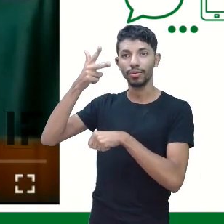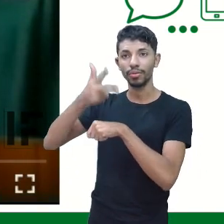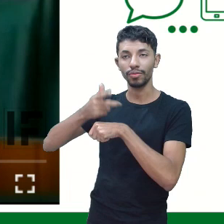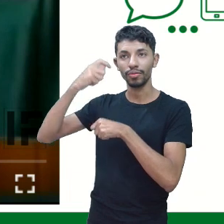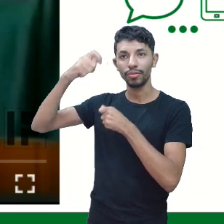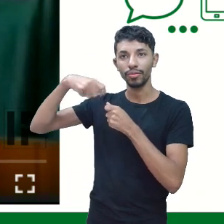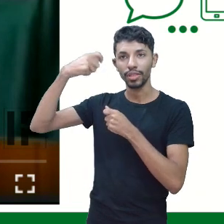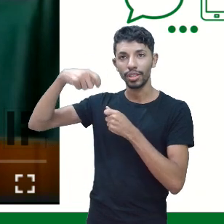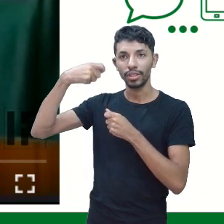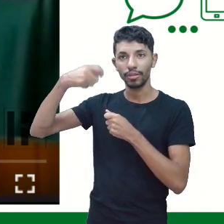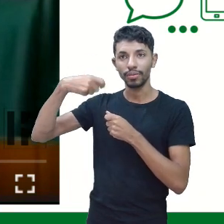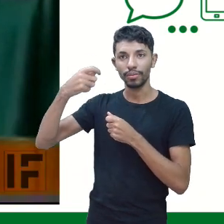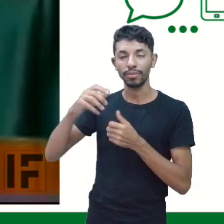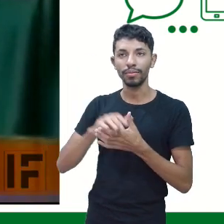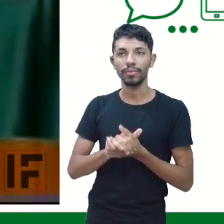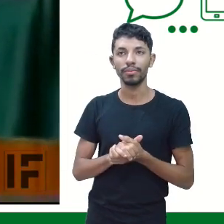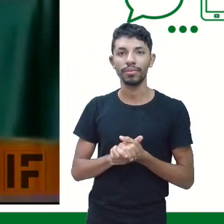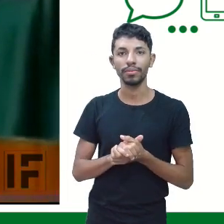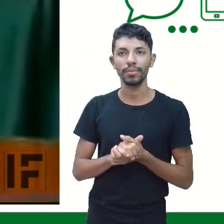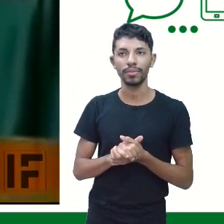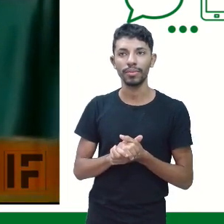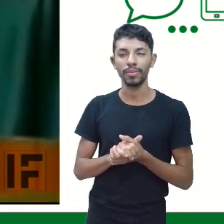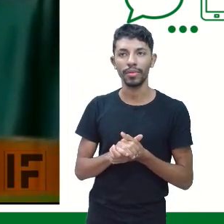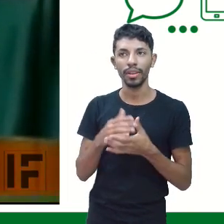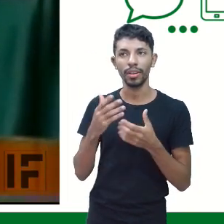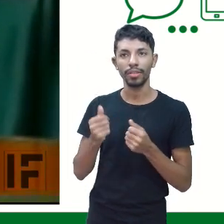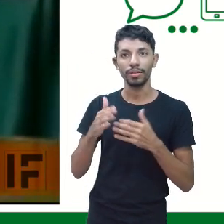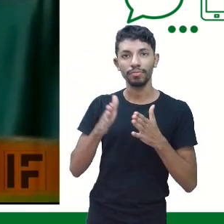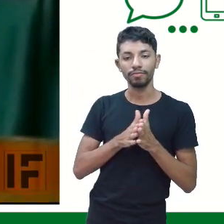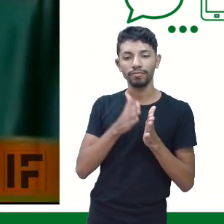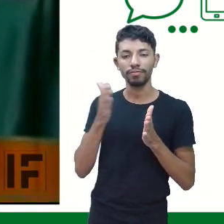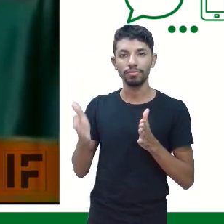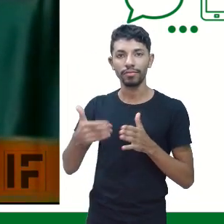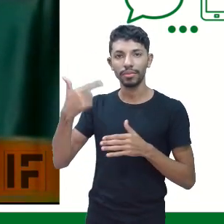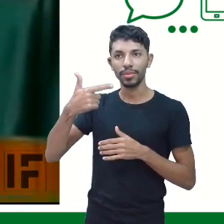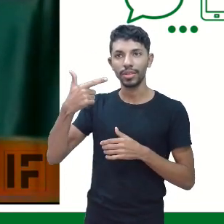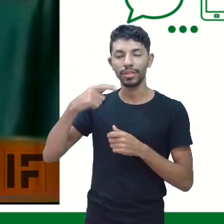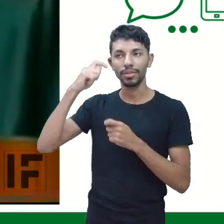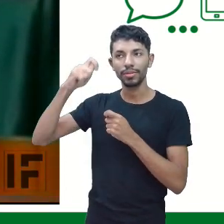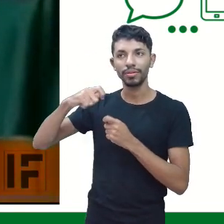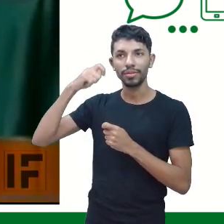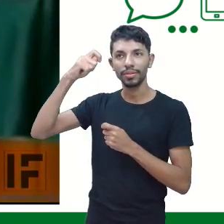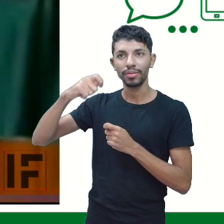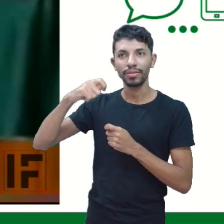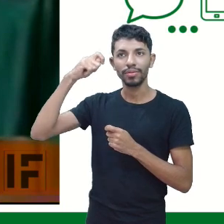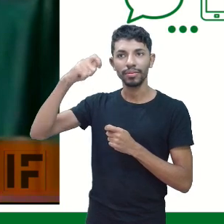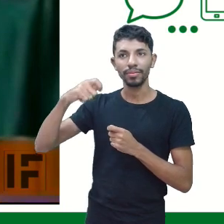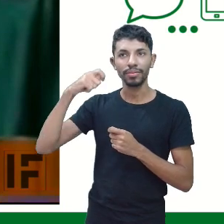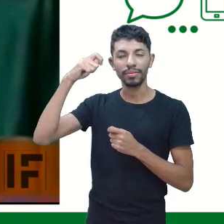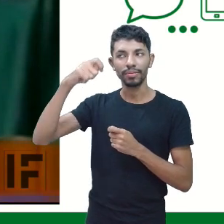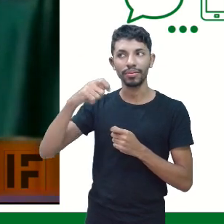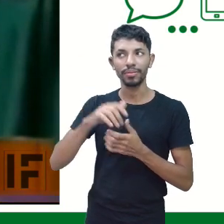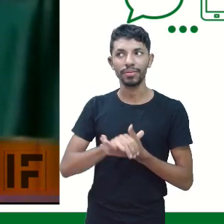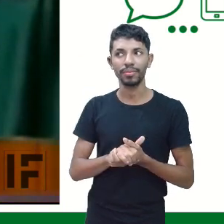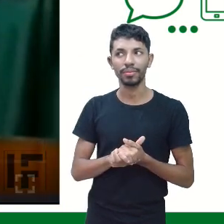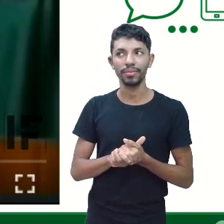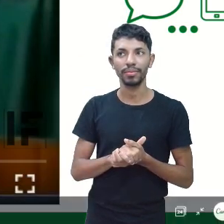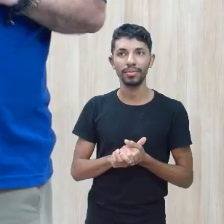abrir o caminho nos sertões. Vamos aqui adiantar para o segundo vídeo. Até a muralha ocidental da